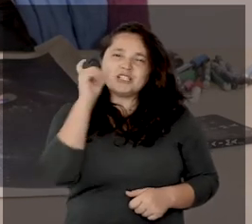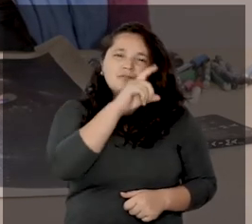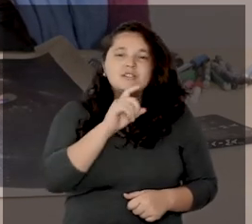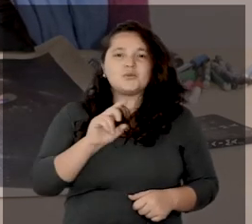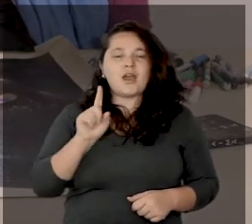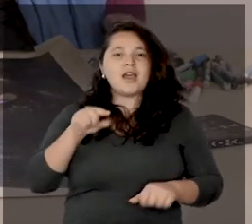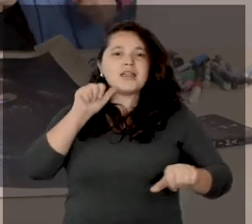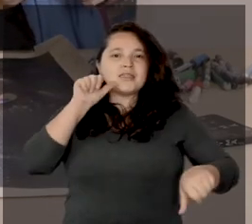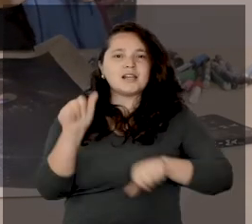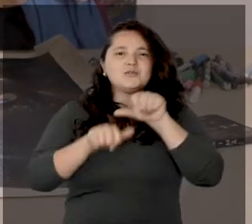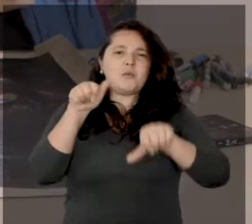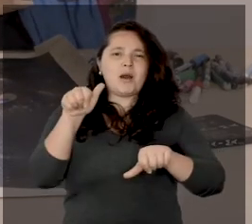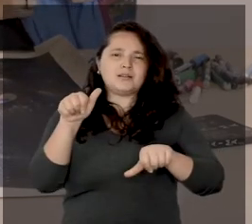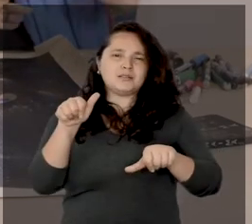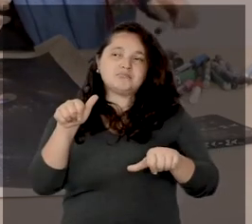aí fui,